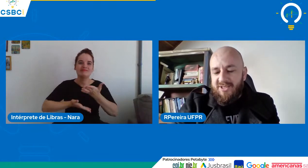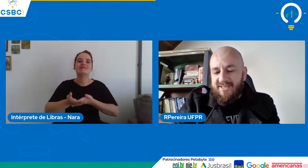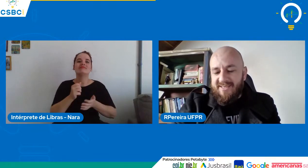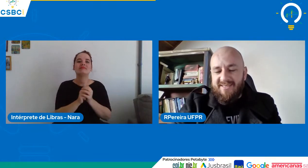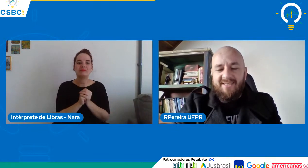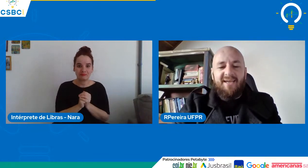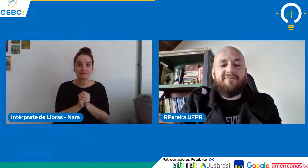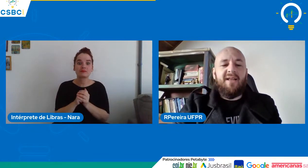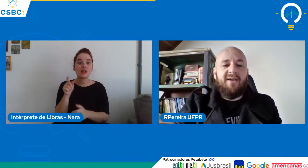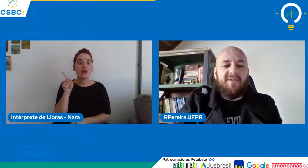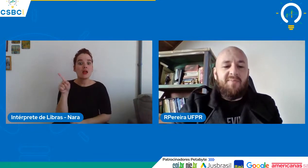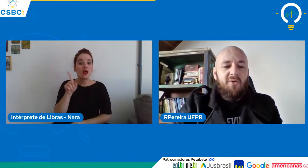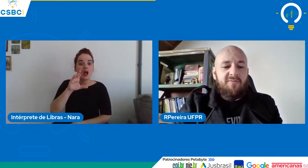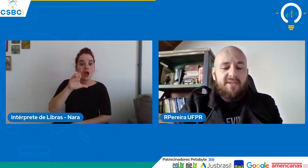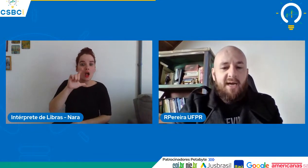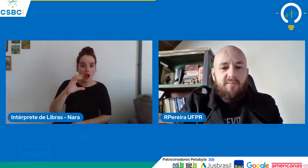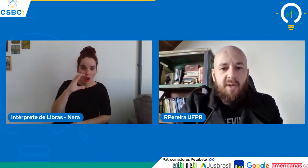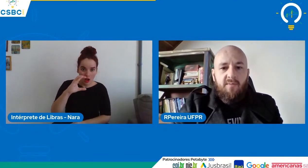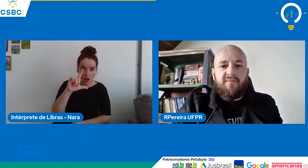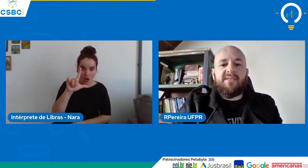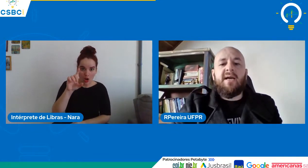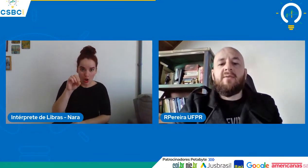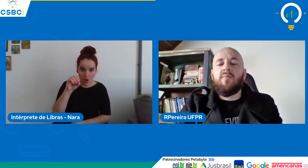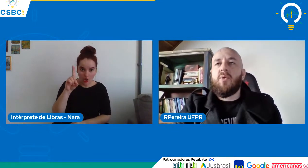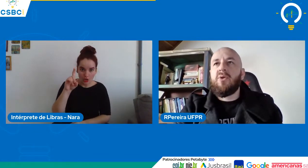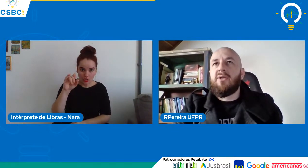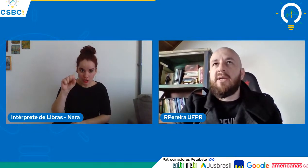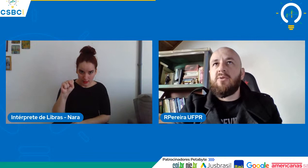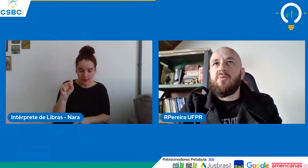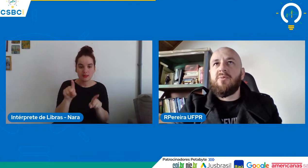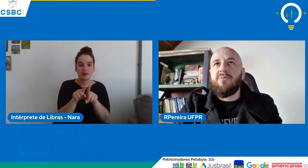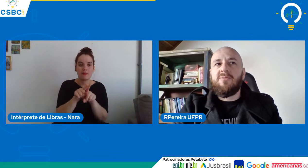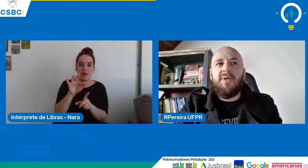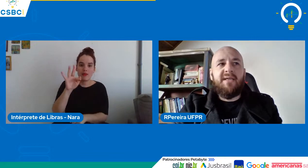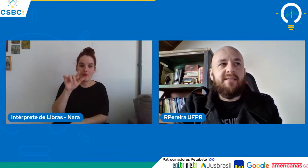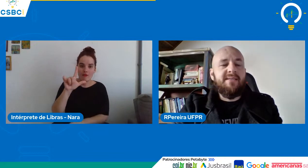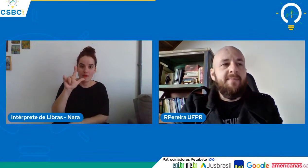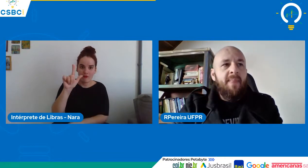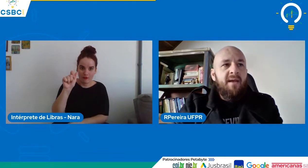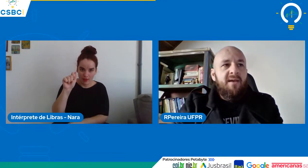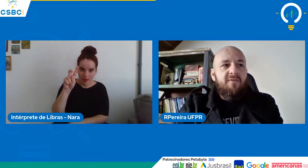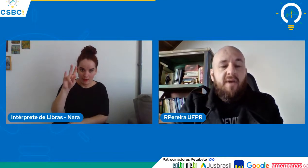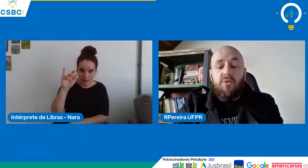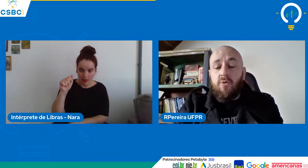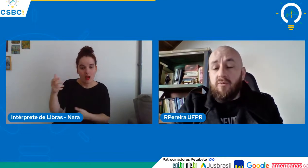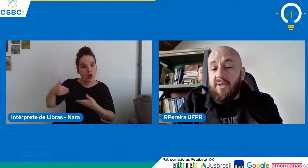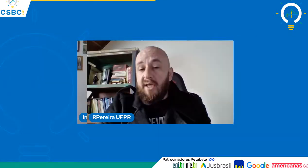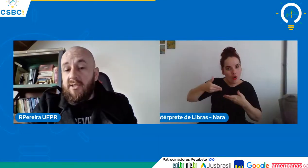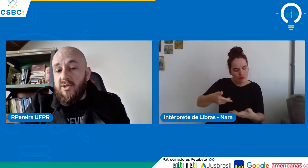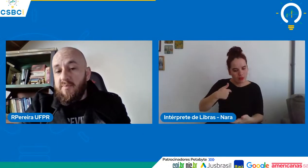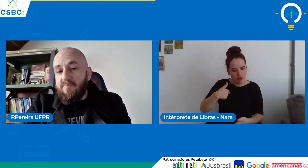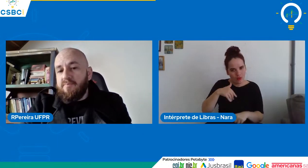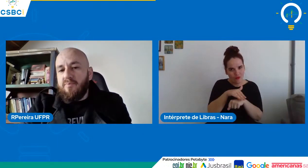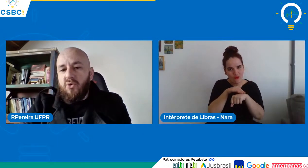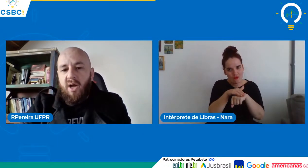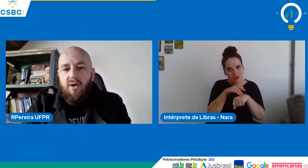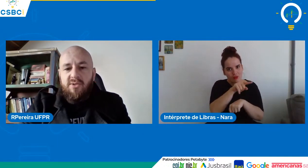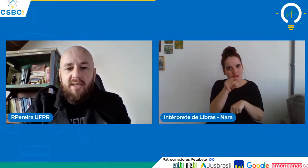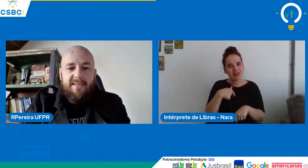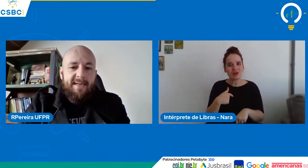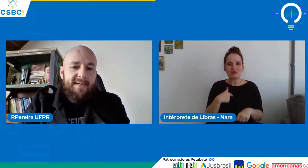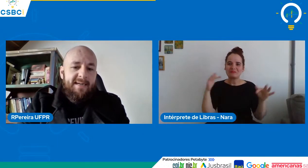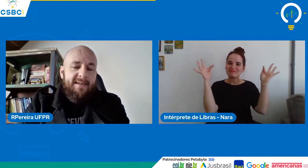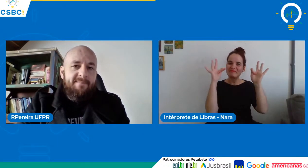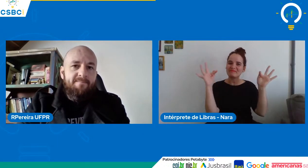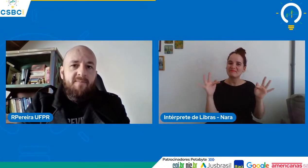Clodes e a Flávia me convidaram para conversar um pouquinho aqui no IHC, eu fiquei muito contente por